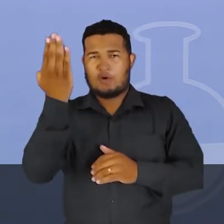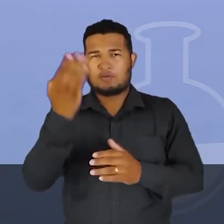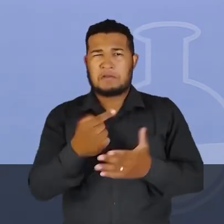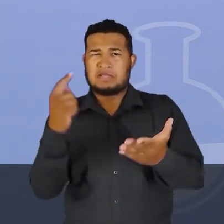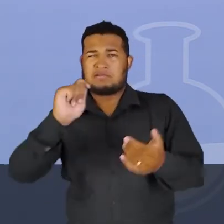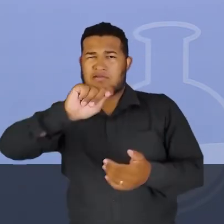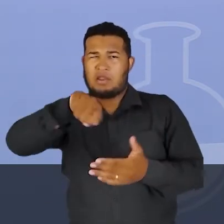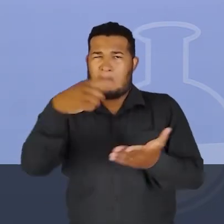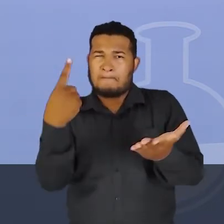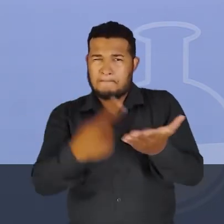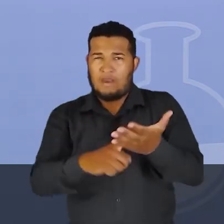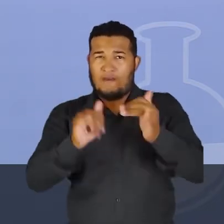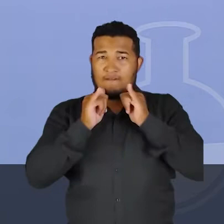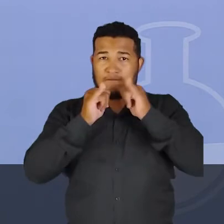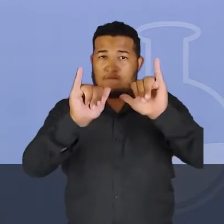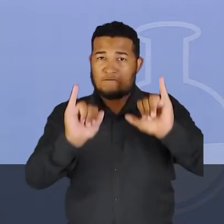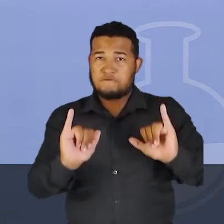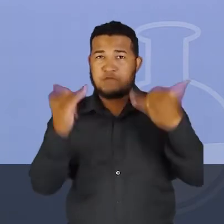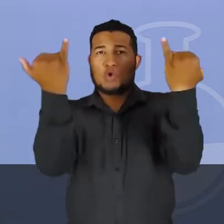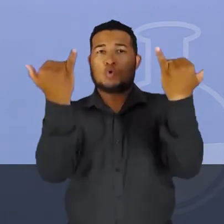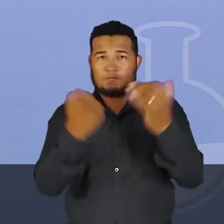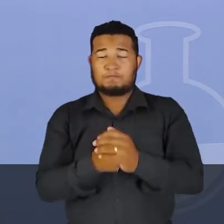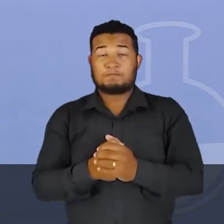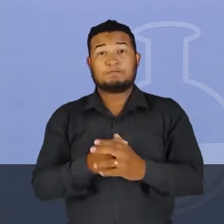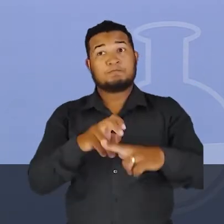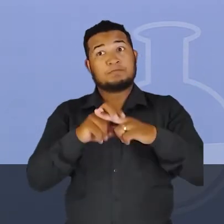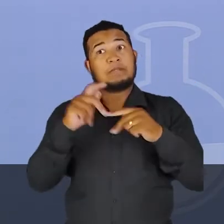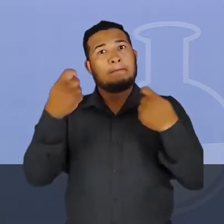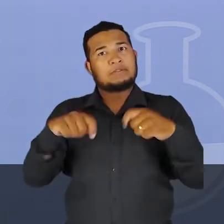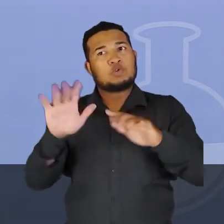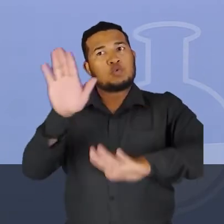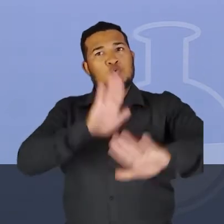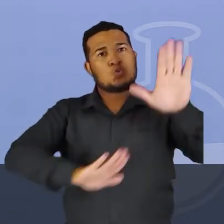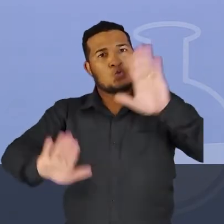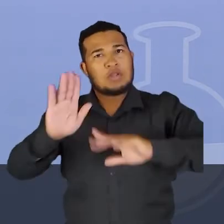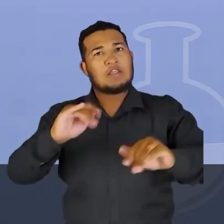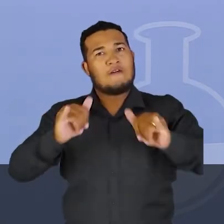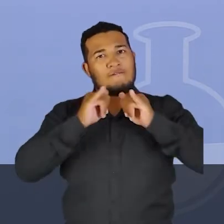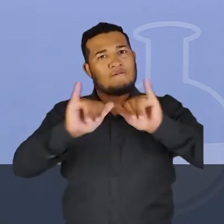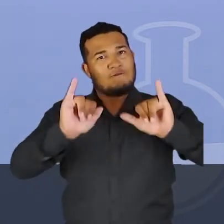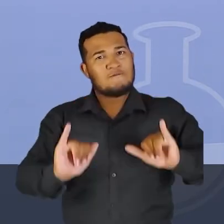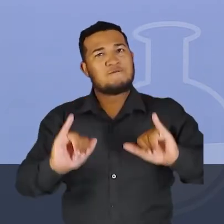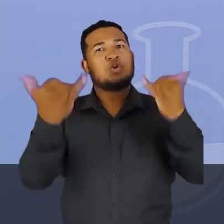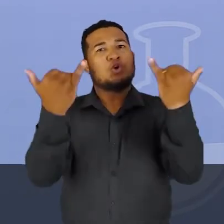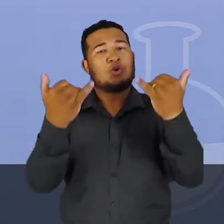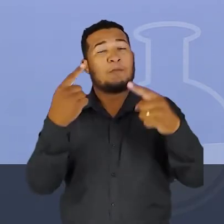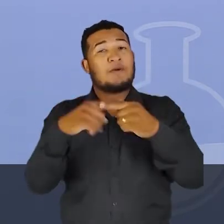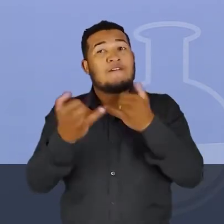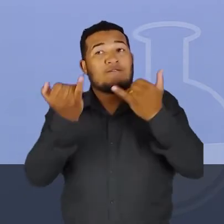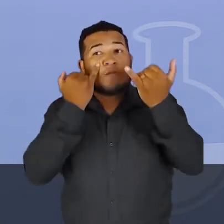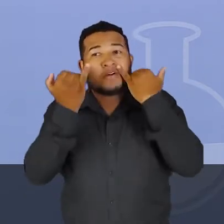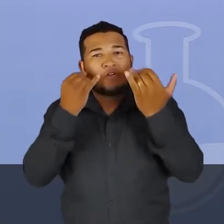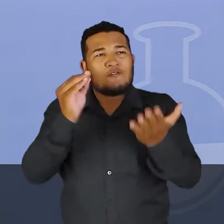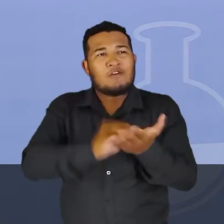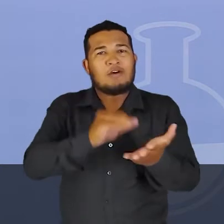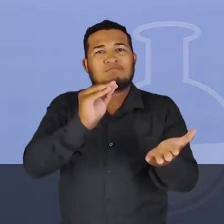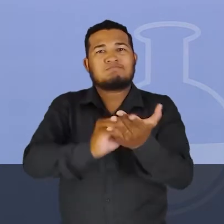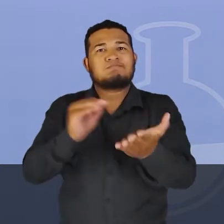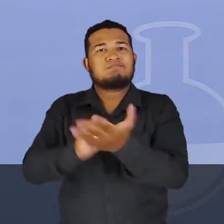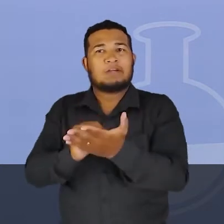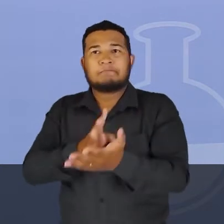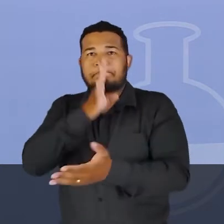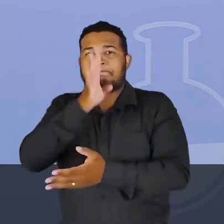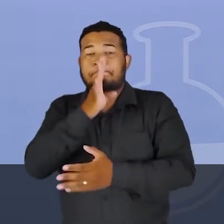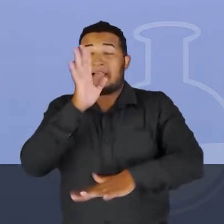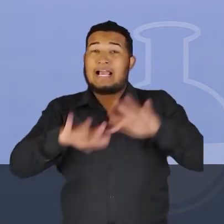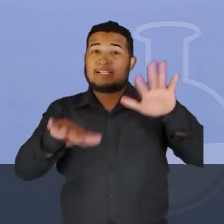cyberativismo, é muito importante tomar cuidado com as fake news. A desinformação das fake news pode resultar